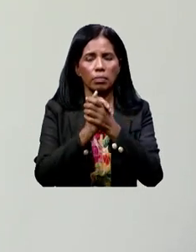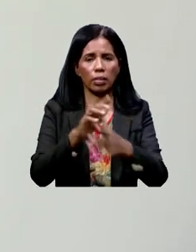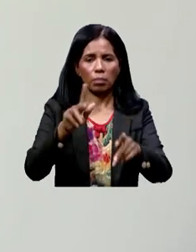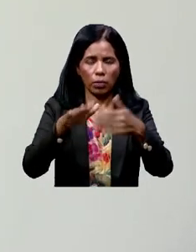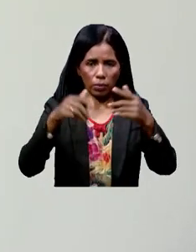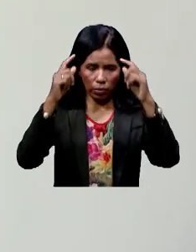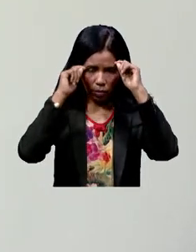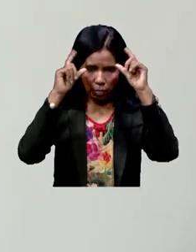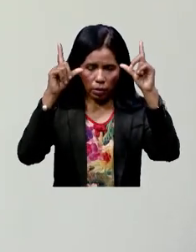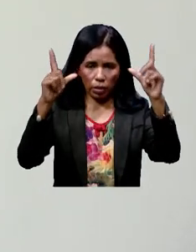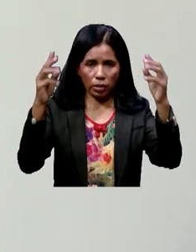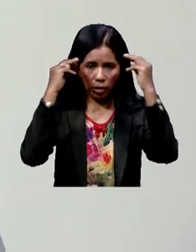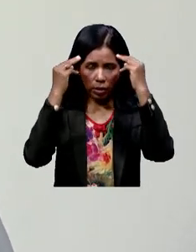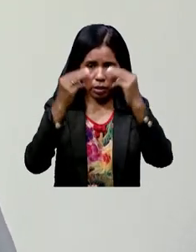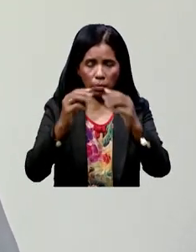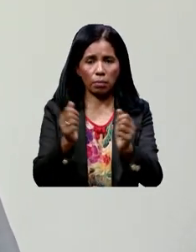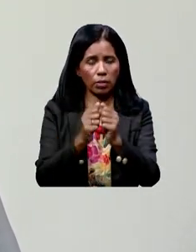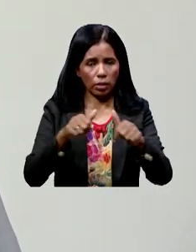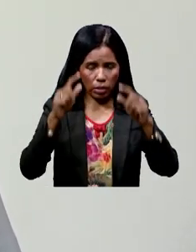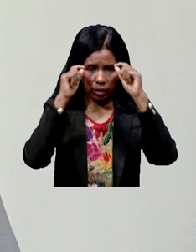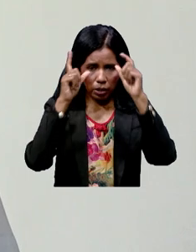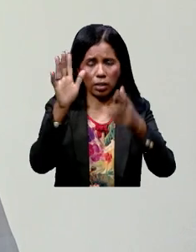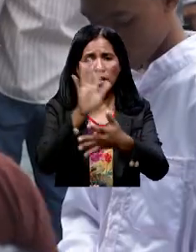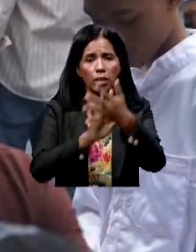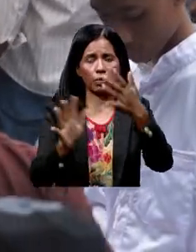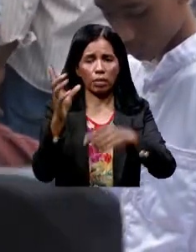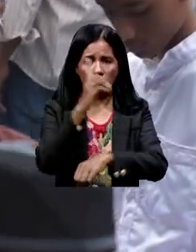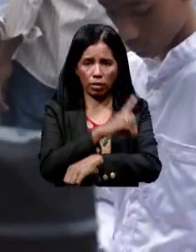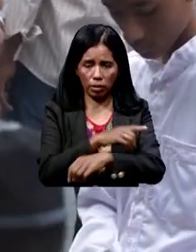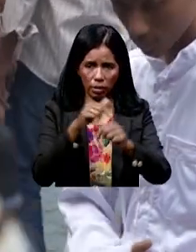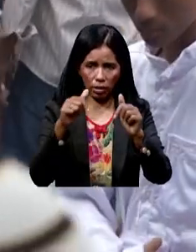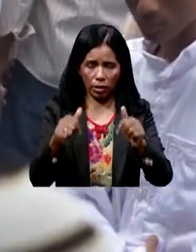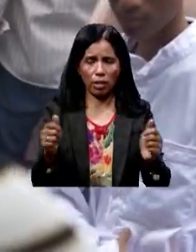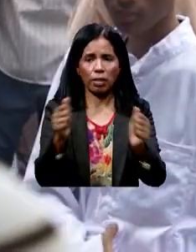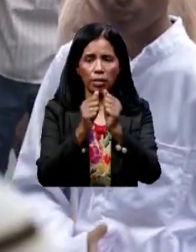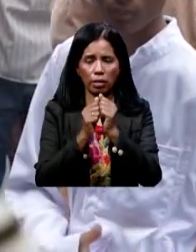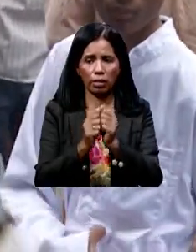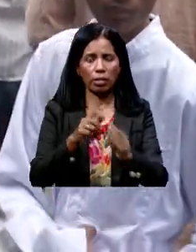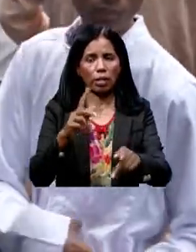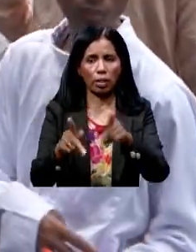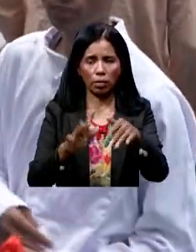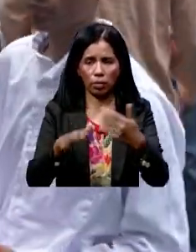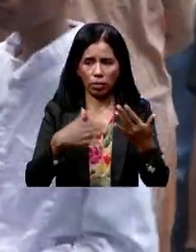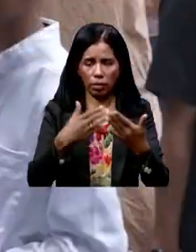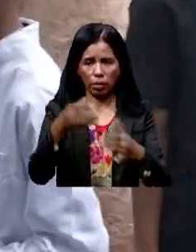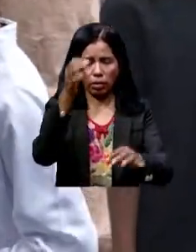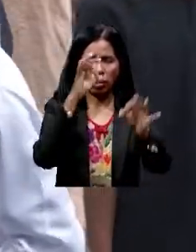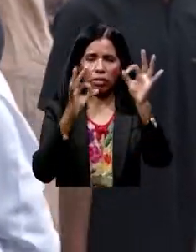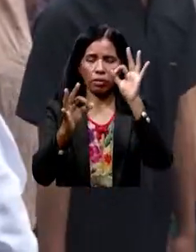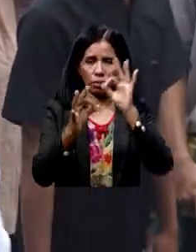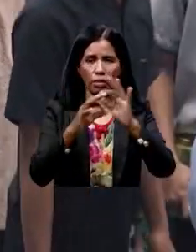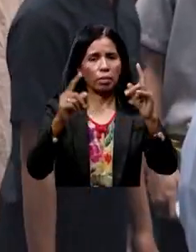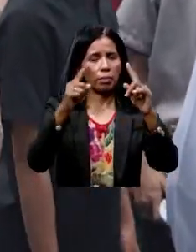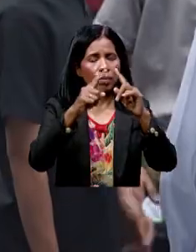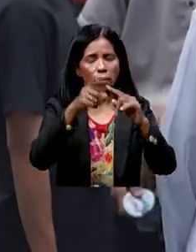Leste, ho esperança kata ko celebração Idul Fitri dene, bele hametin liutan maluk muçulmano siren yo fier ba maromak,